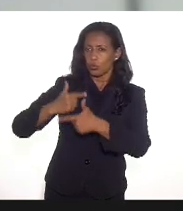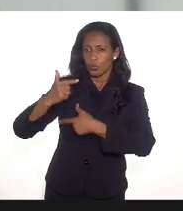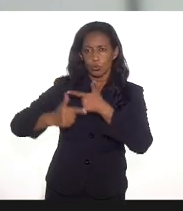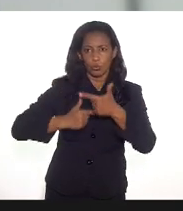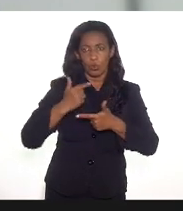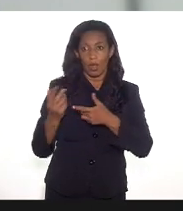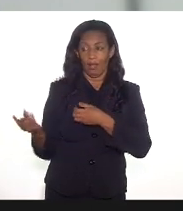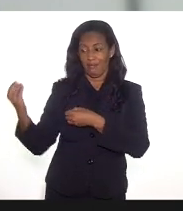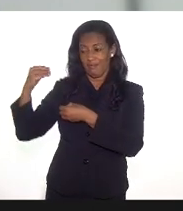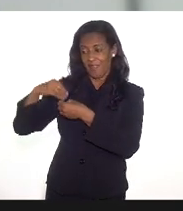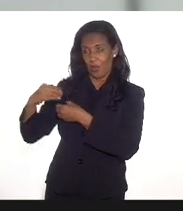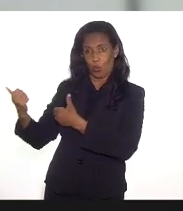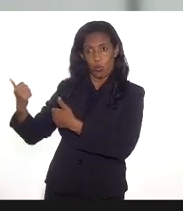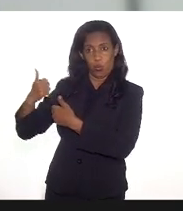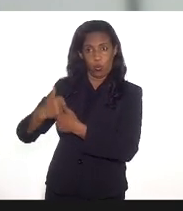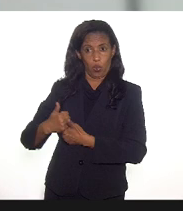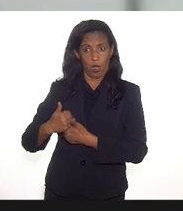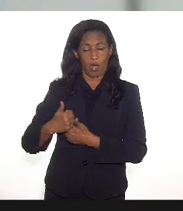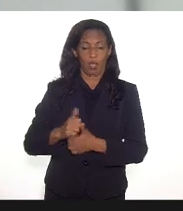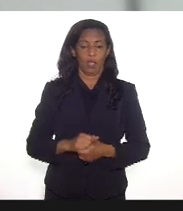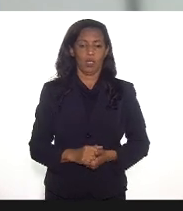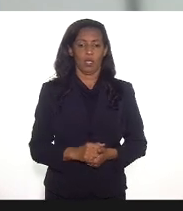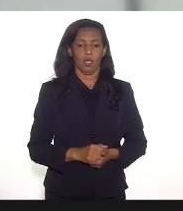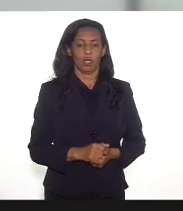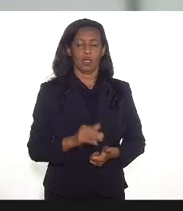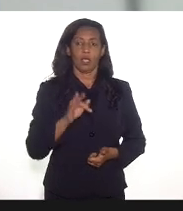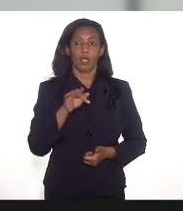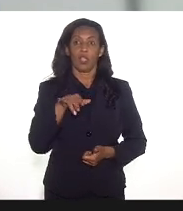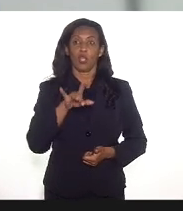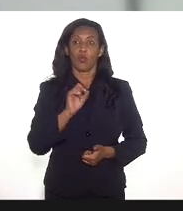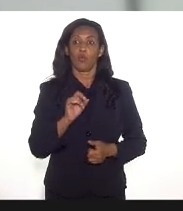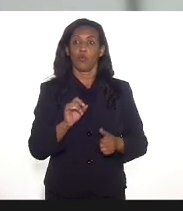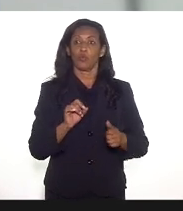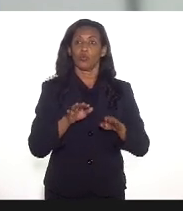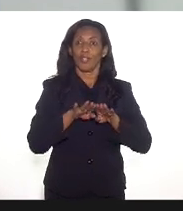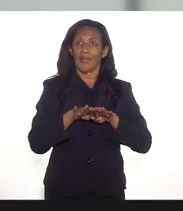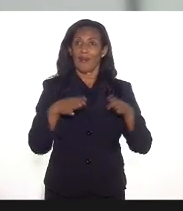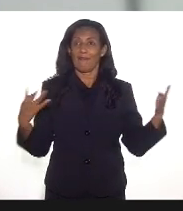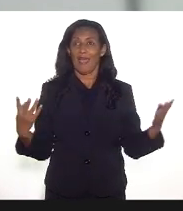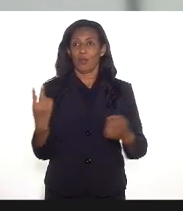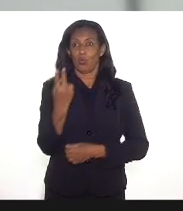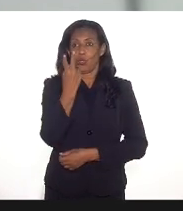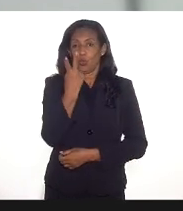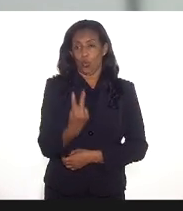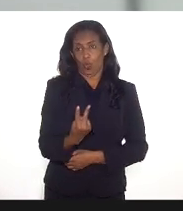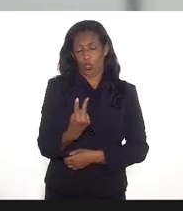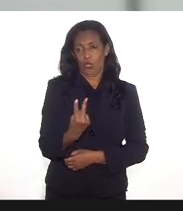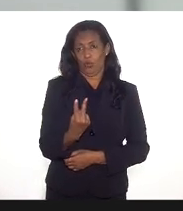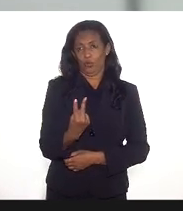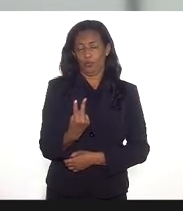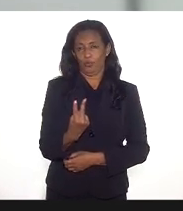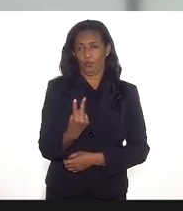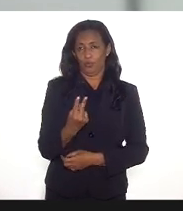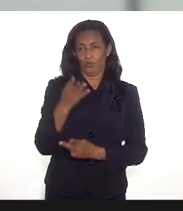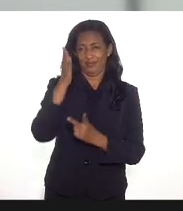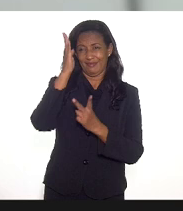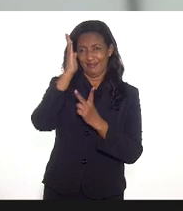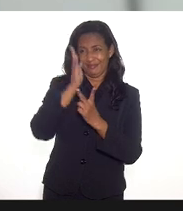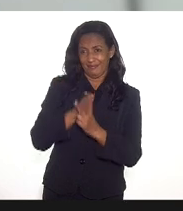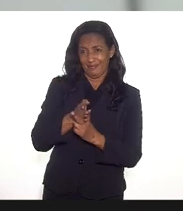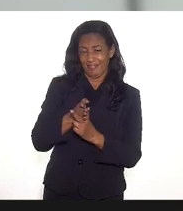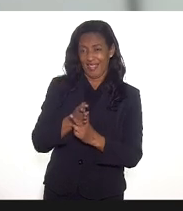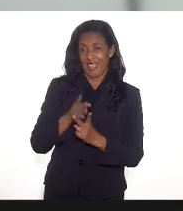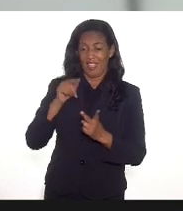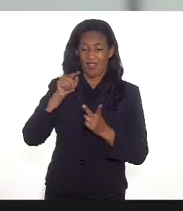fundo. E o Fundo Financeiro já está aberto em dois fundos. Então, o Fundo Financeiro, ele só sai